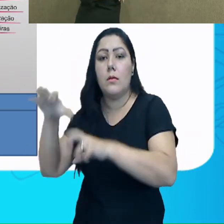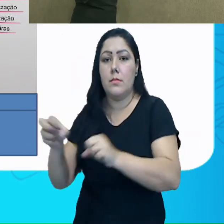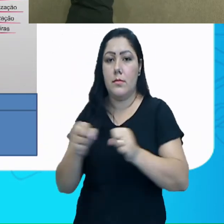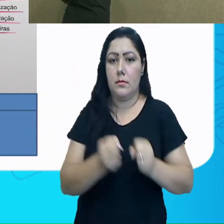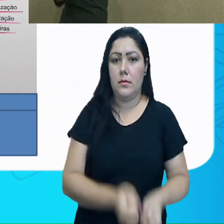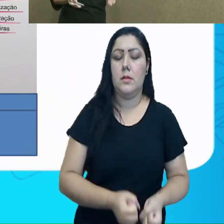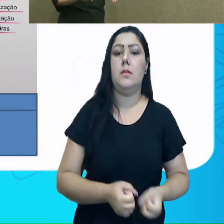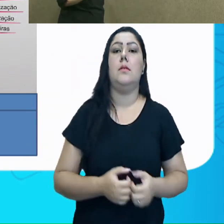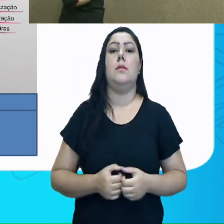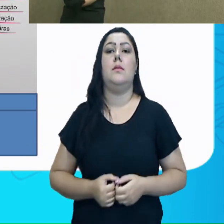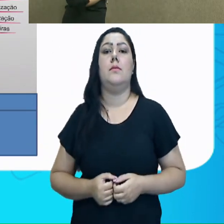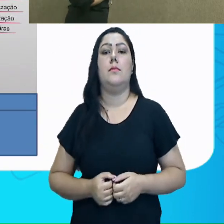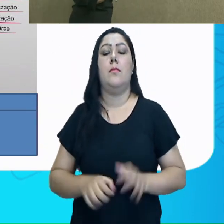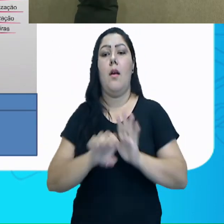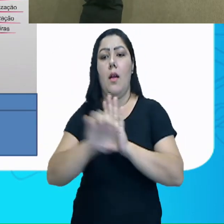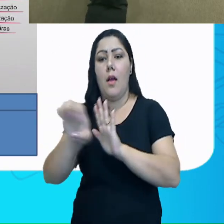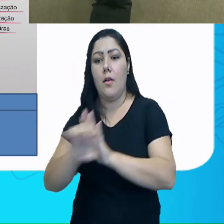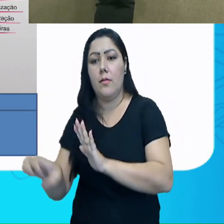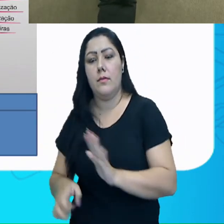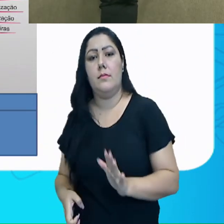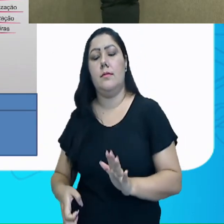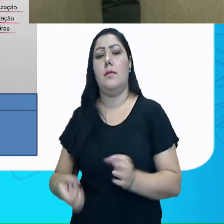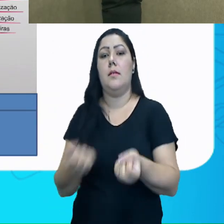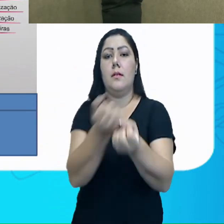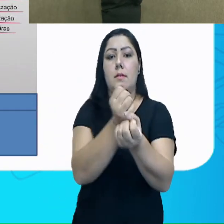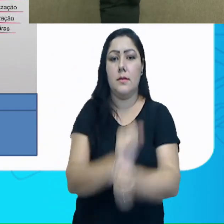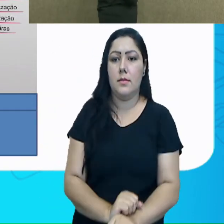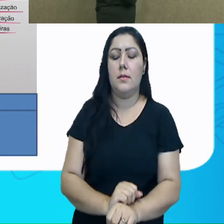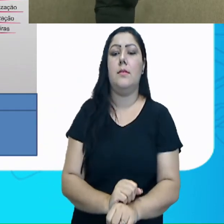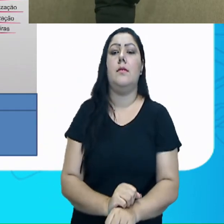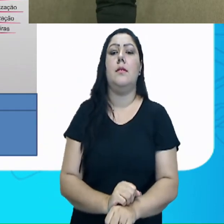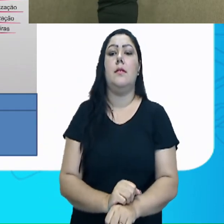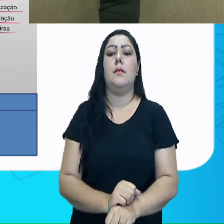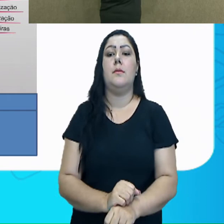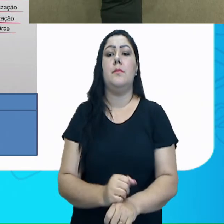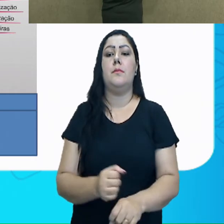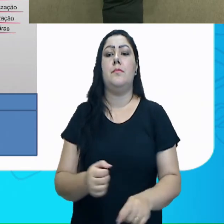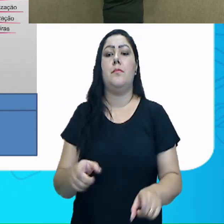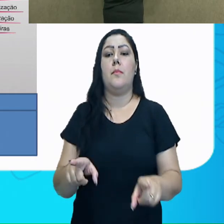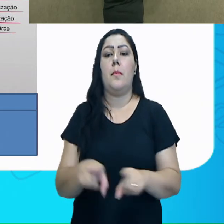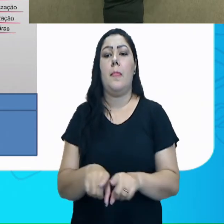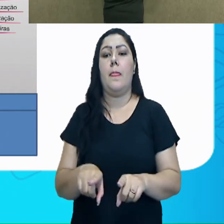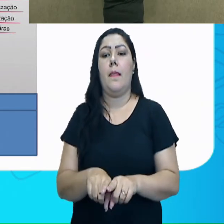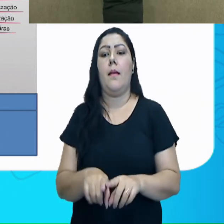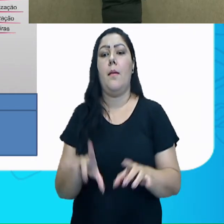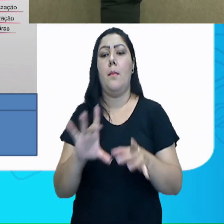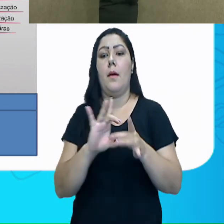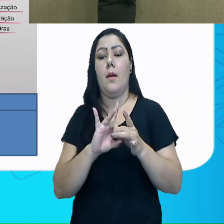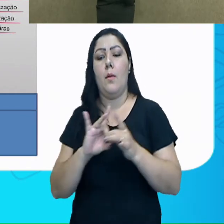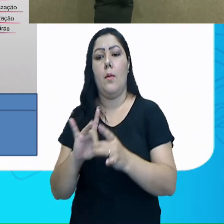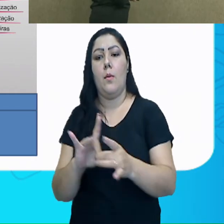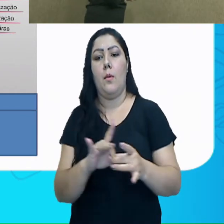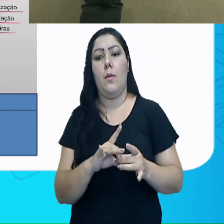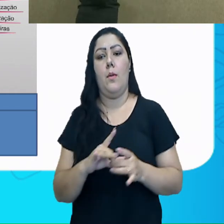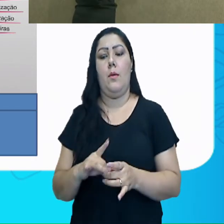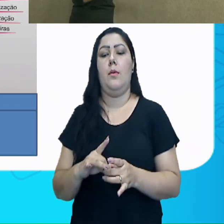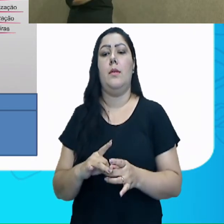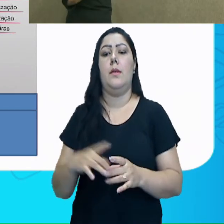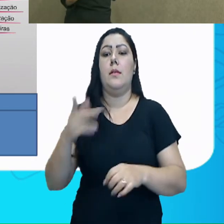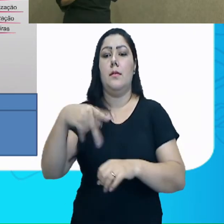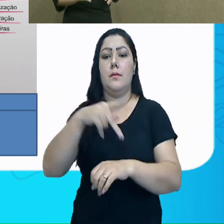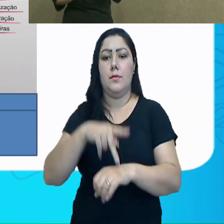a escravidão e a União Ibérica. A bandeira de contrato,